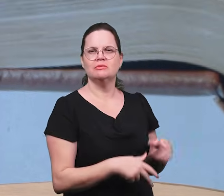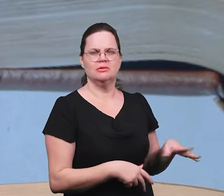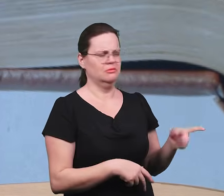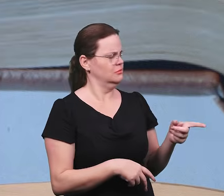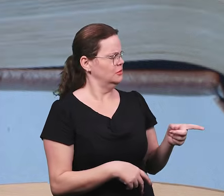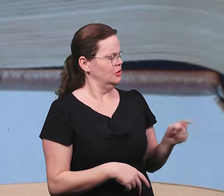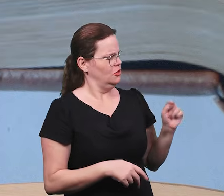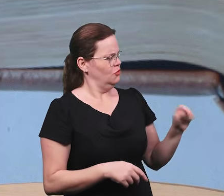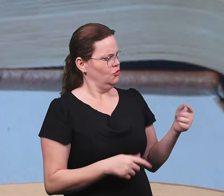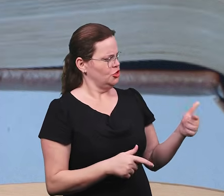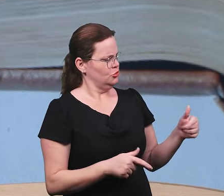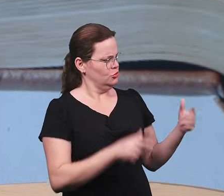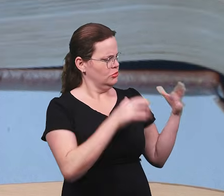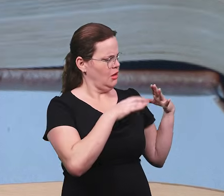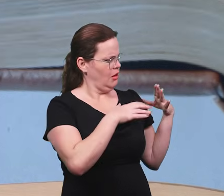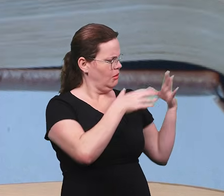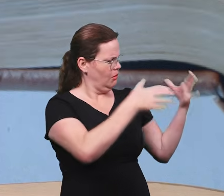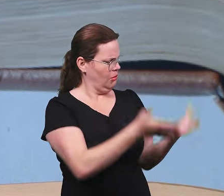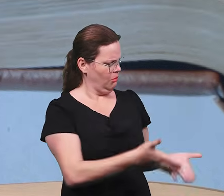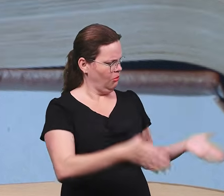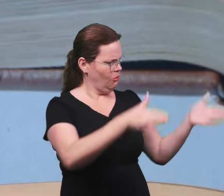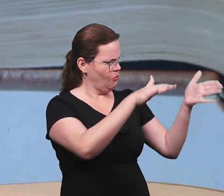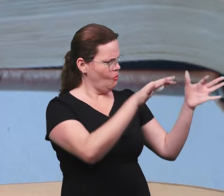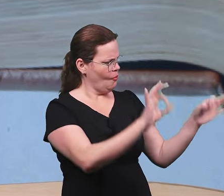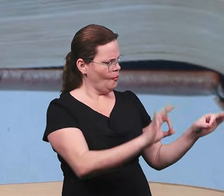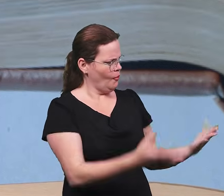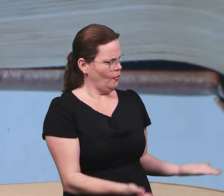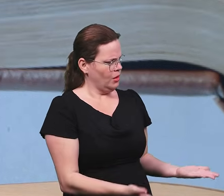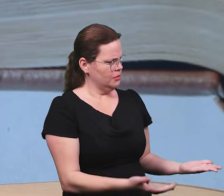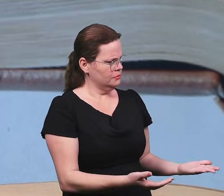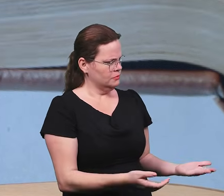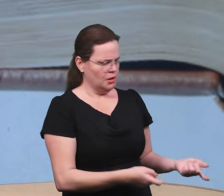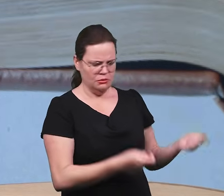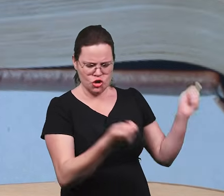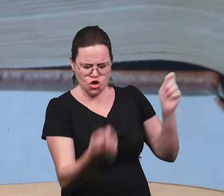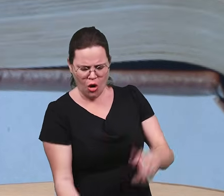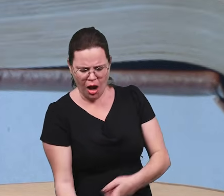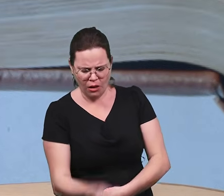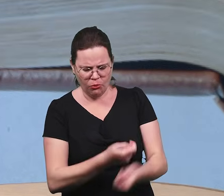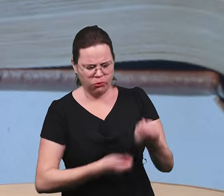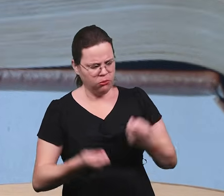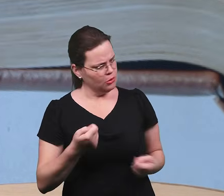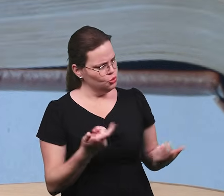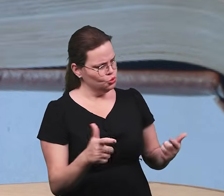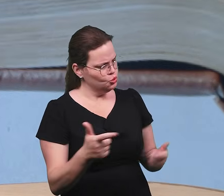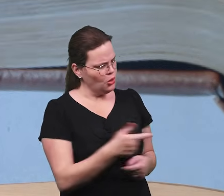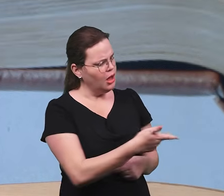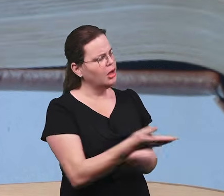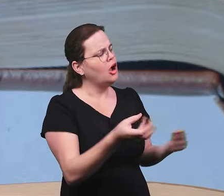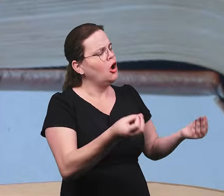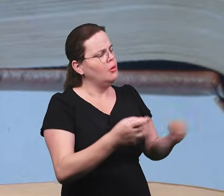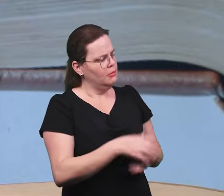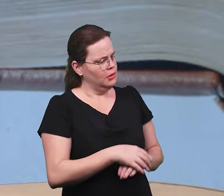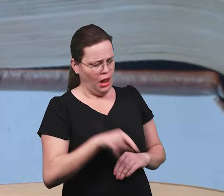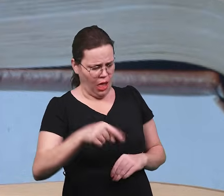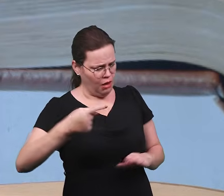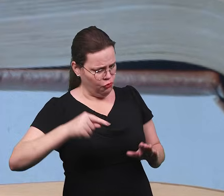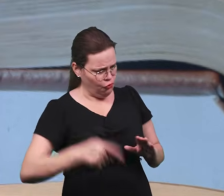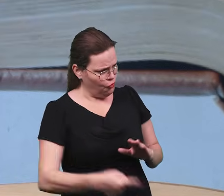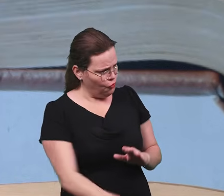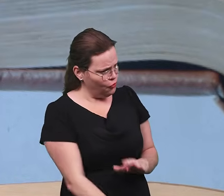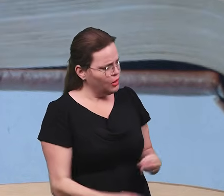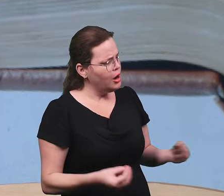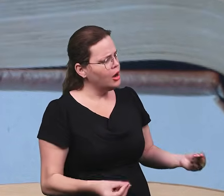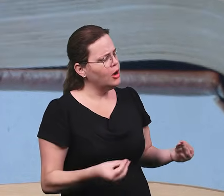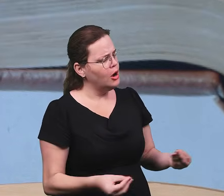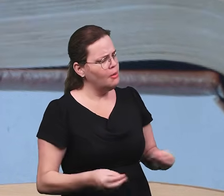um cântaro aí, o senhor não tem nem um pote para tirar essa água. E olha, o poço é muito fundo.